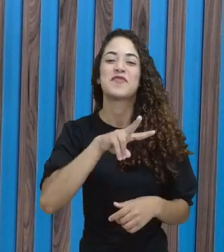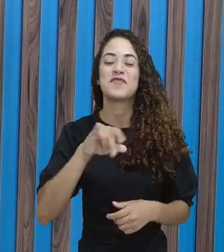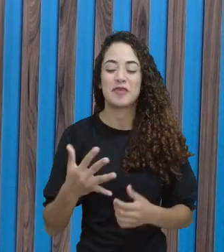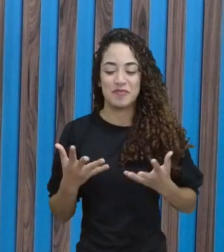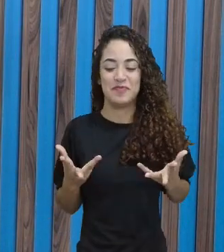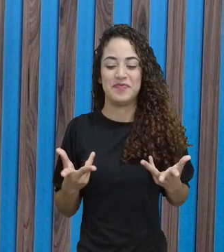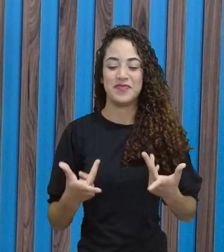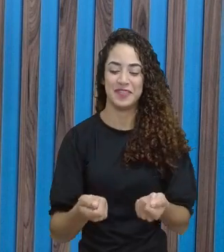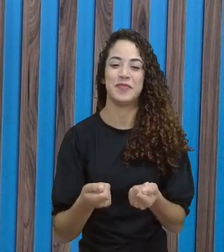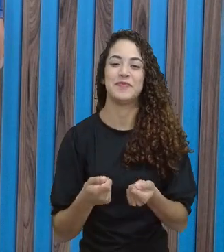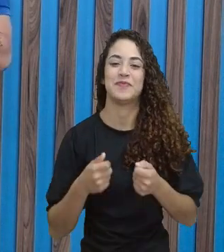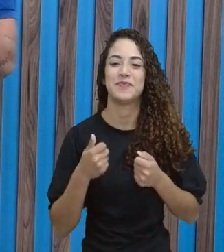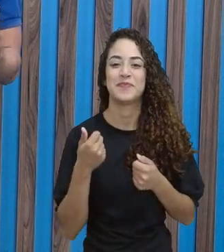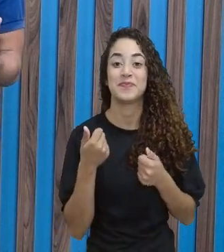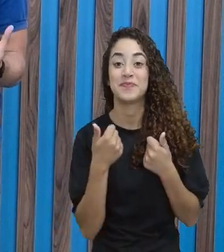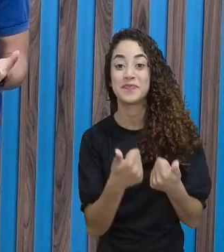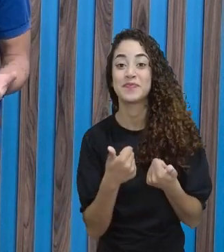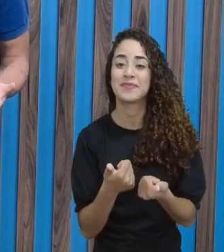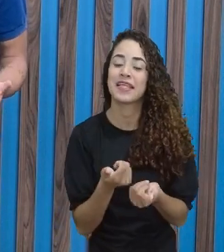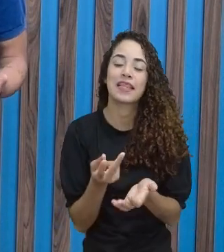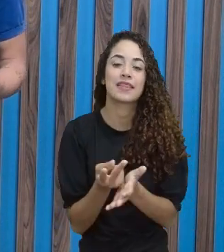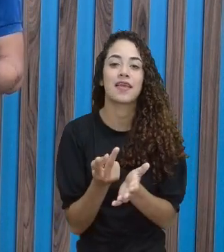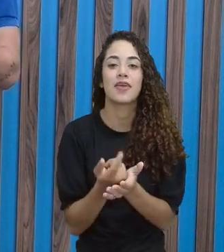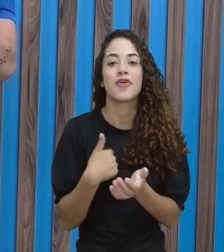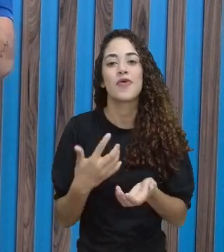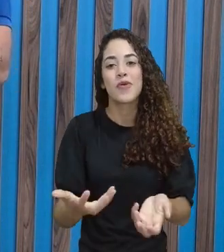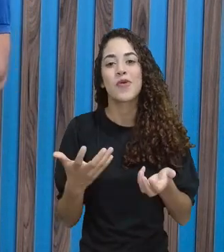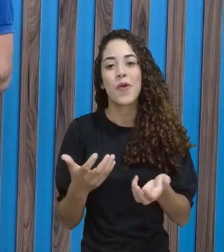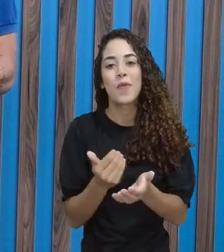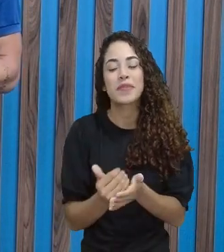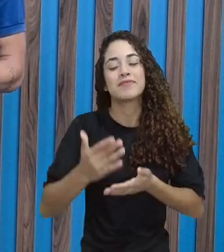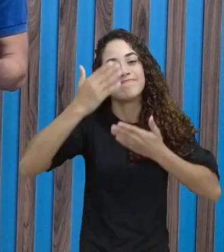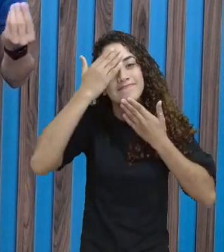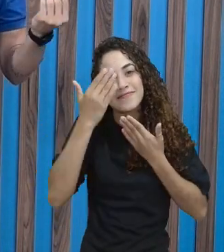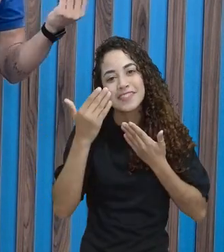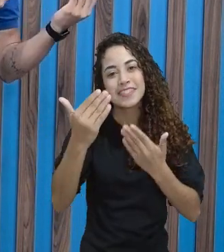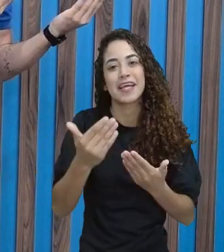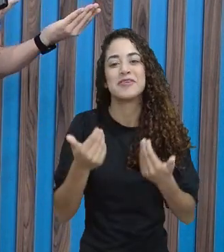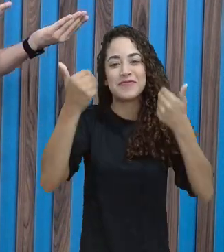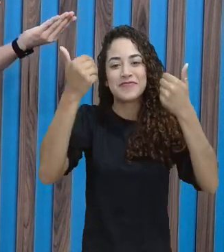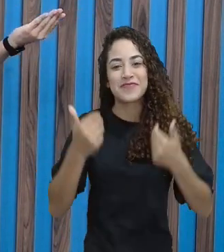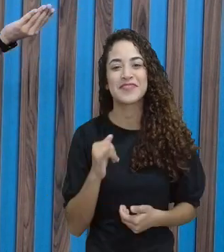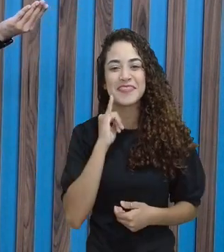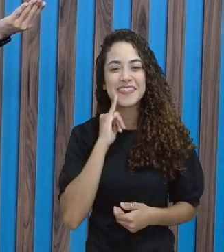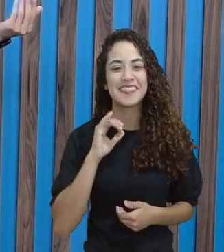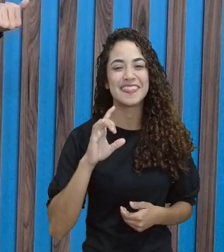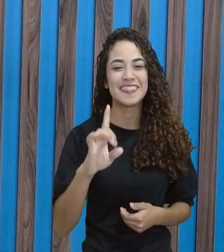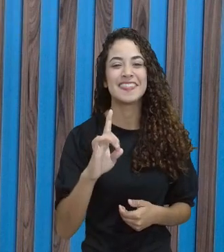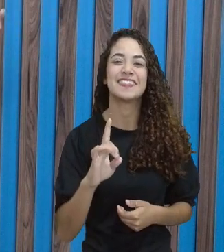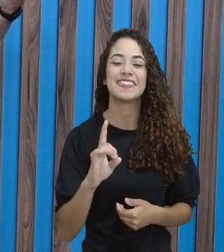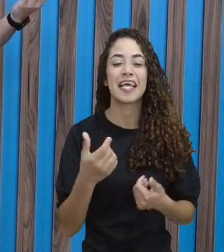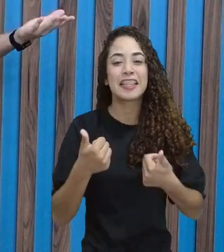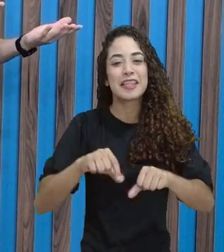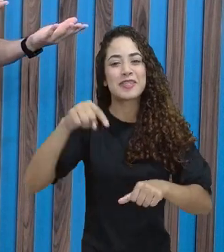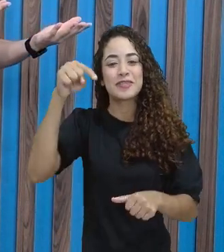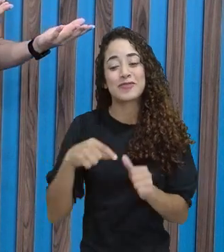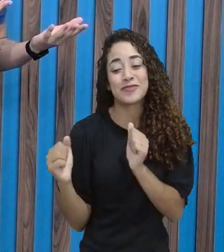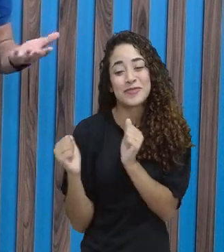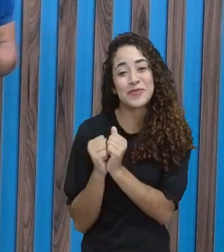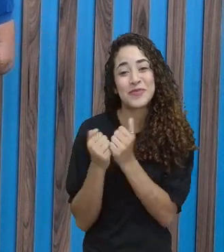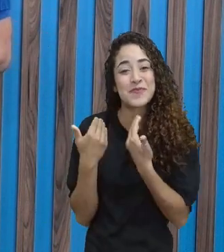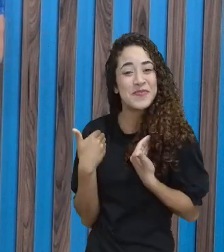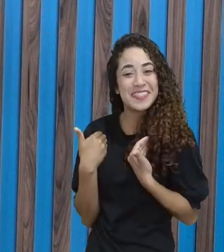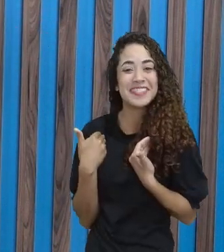e afiadas. Então, como sempre, quero começar agradecendo a nossa querida Ingrid, que está aqui bem do meu ladinho, tá